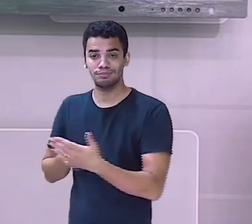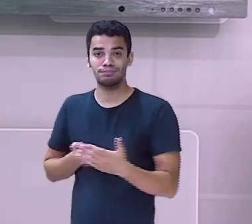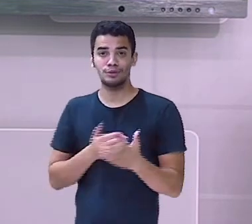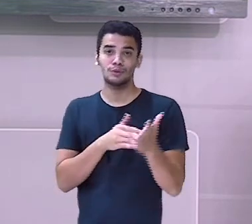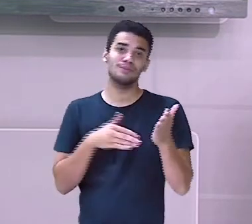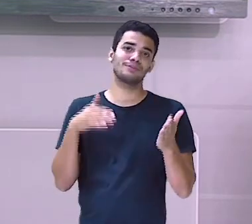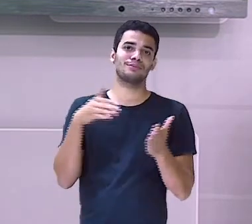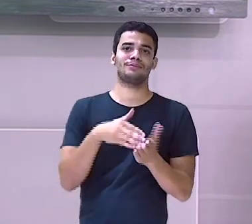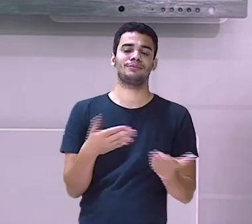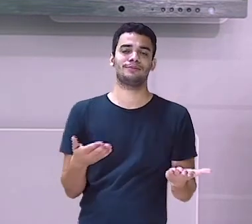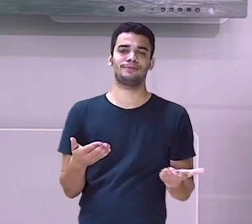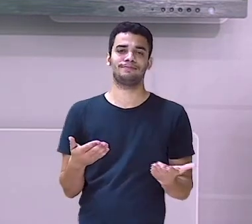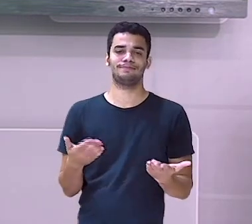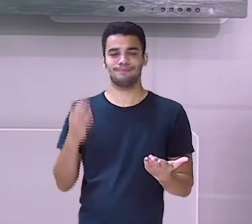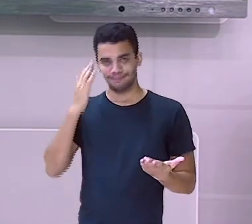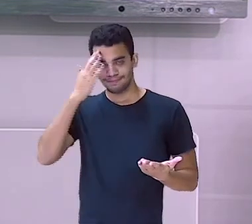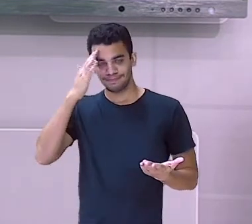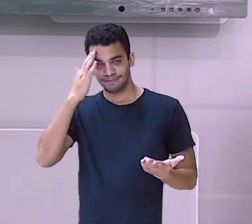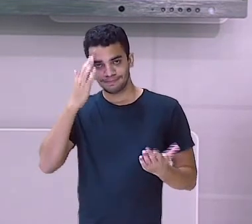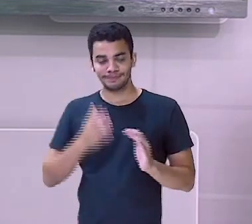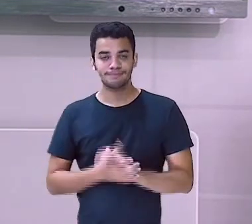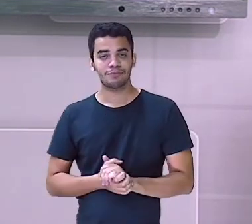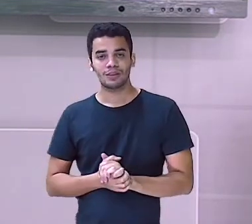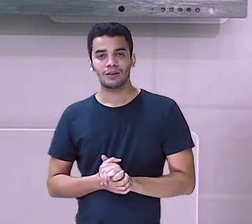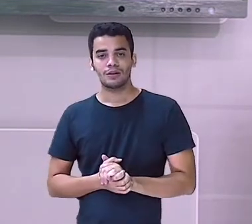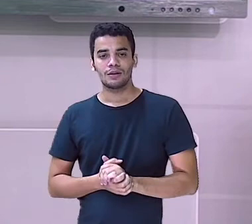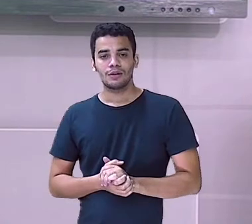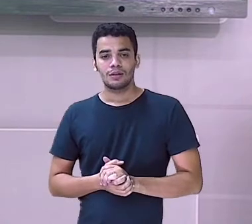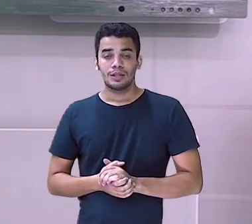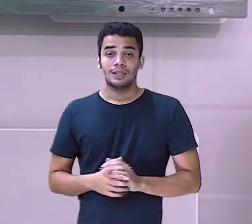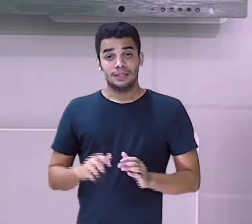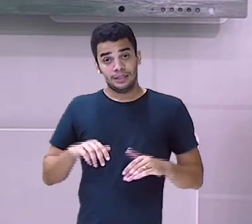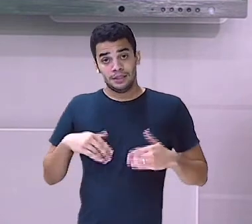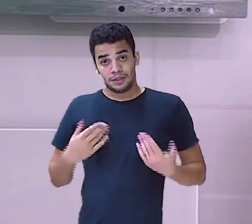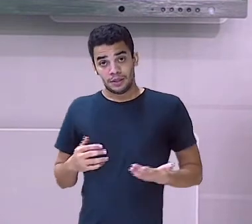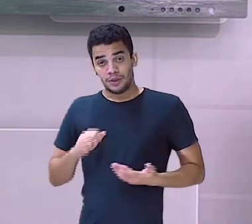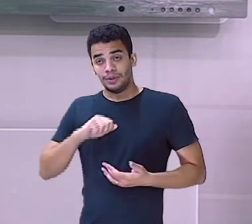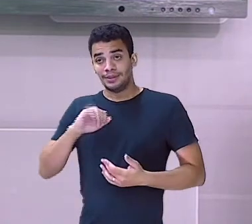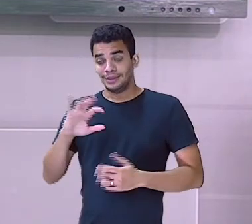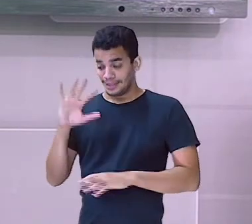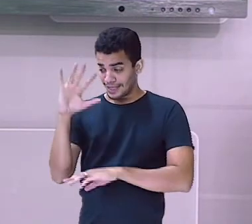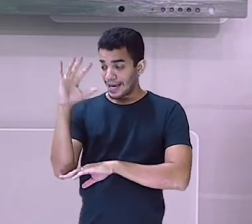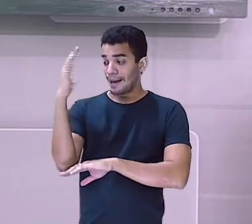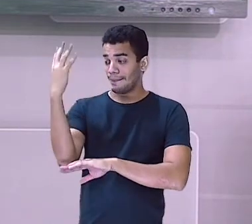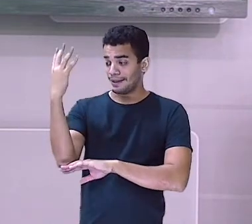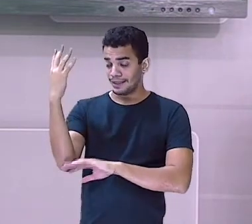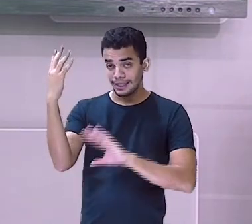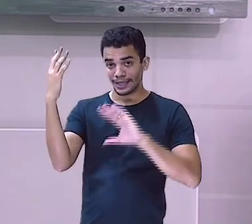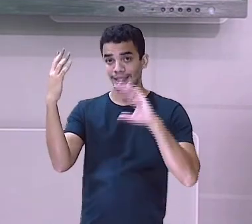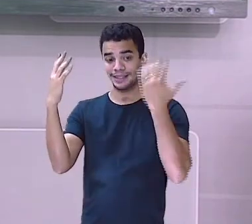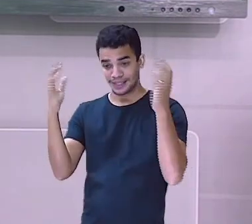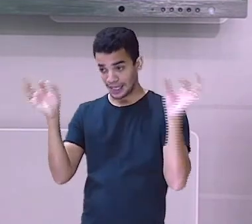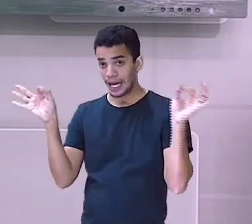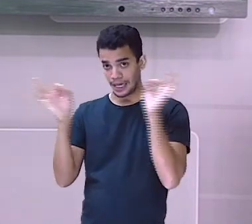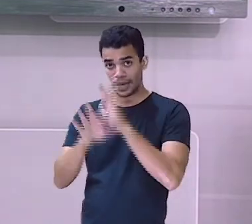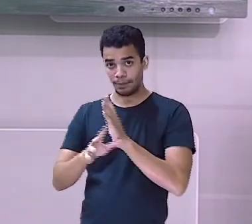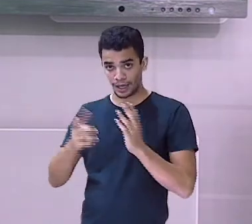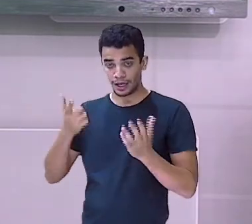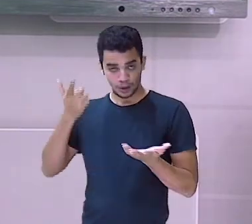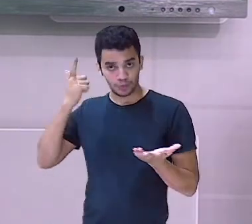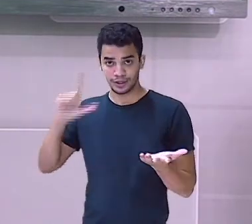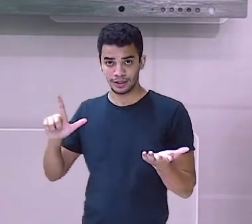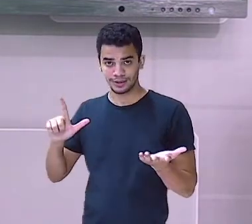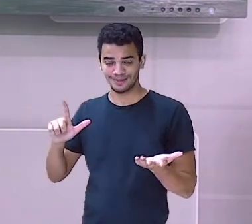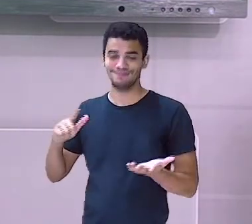crescer e ser retirada da natureza. A madeira pode acabar se retirar e não fizer um plantio e não esperar